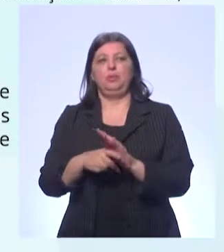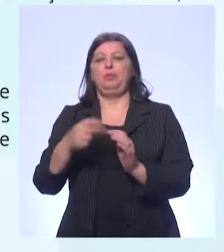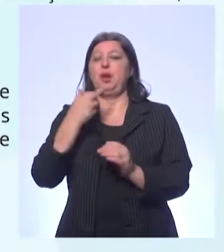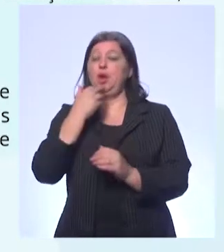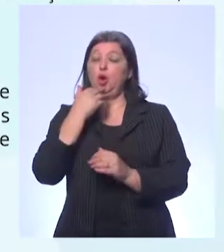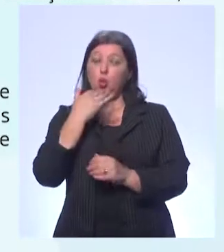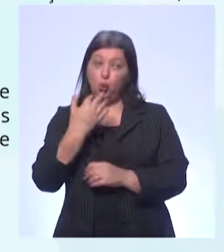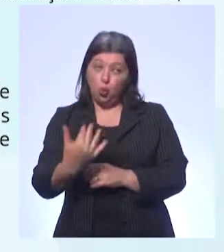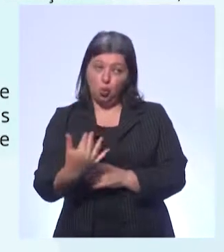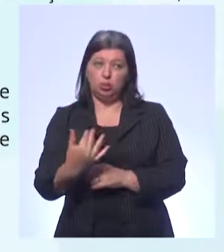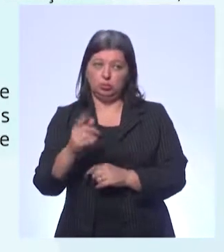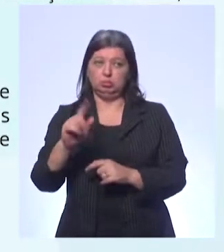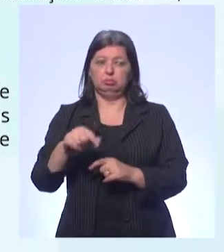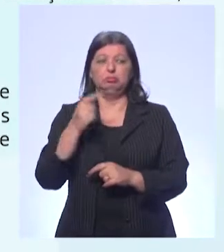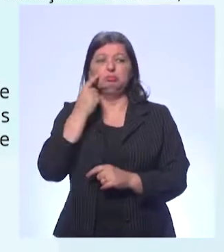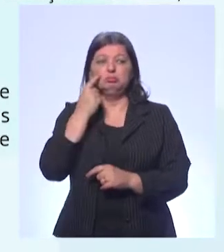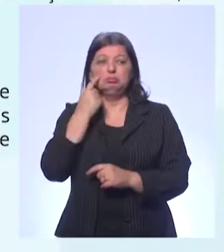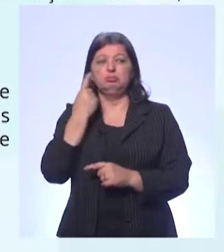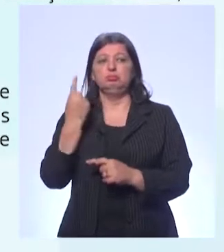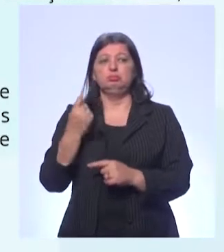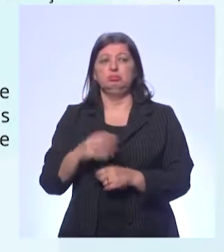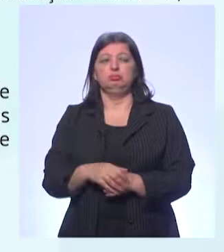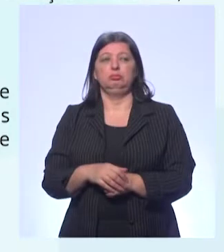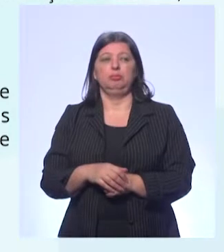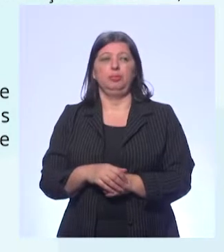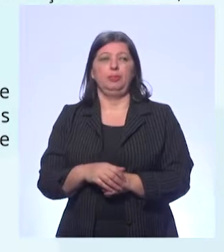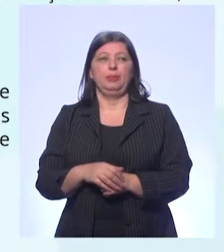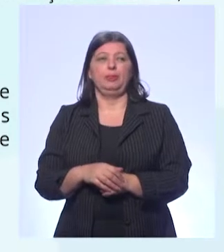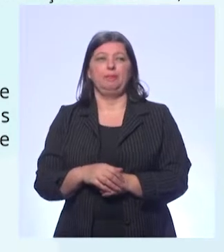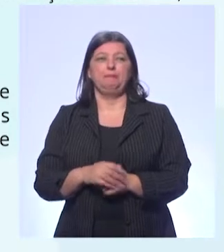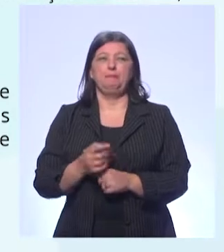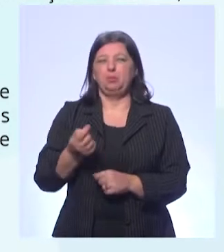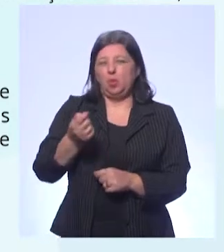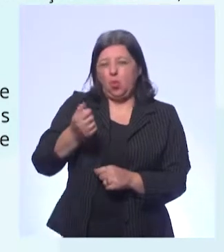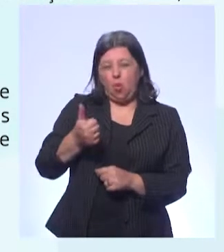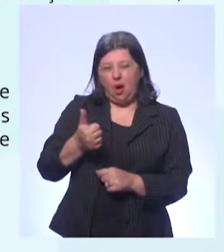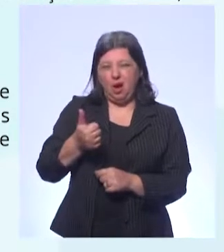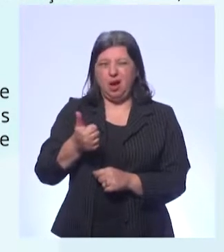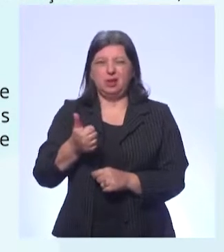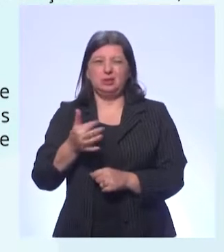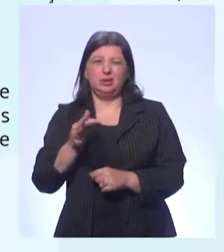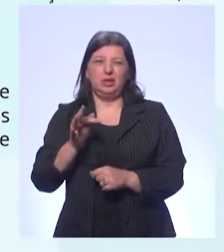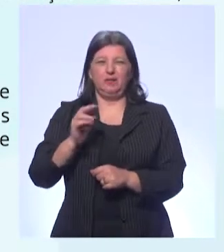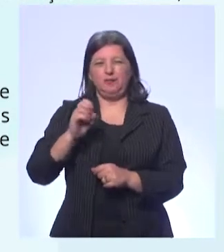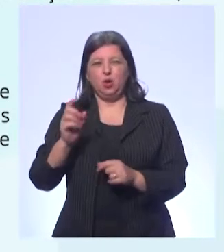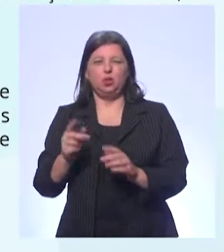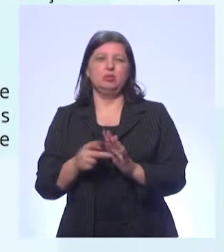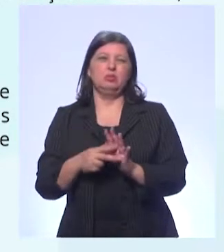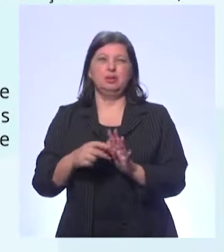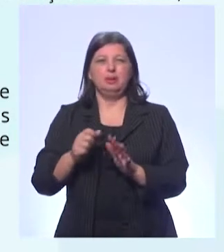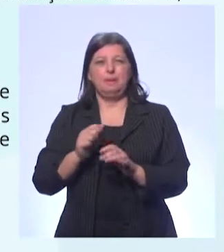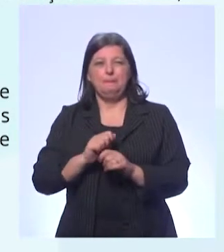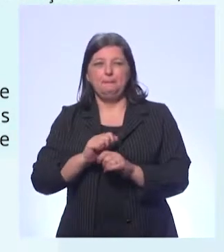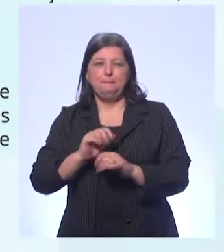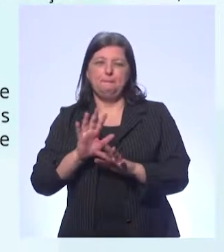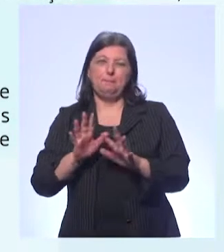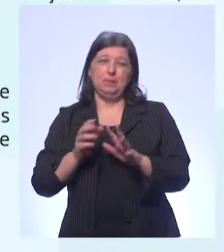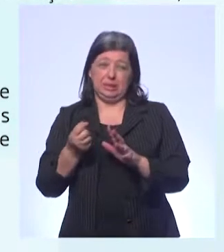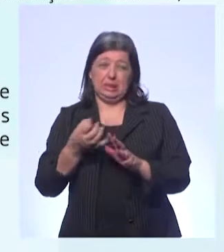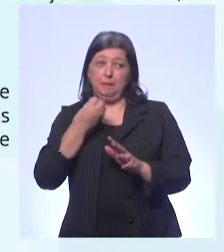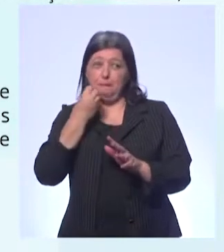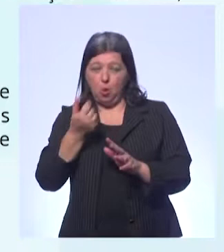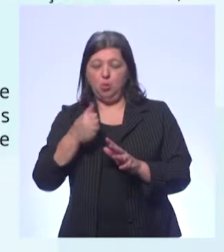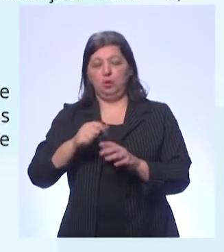do ferro. Aí, no caso da imagem, ele está meio enferrujado, mas ele tem uma coloração branco acidentada. Quando